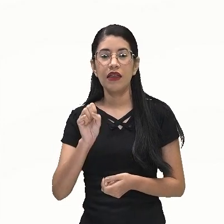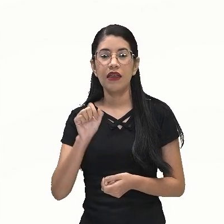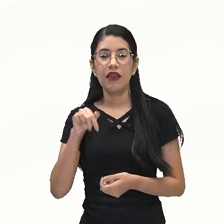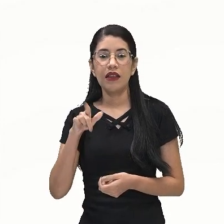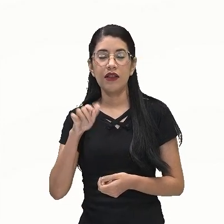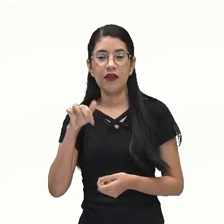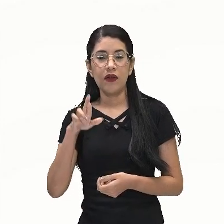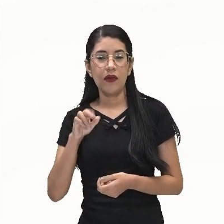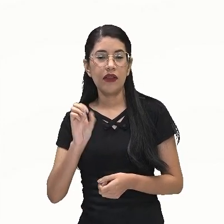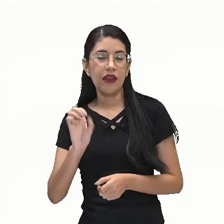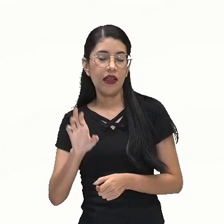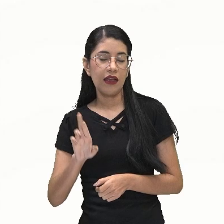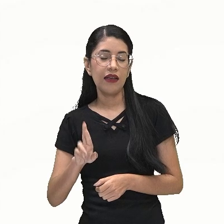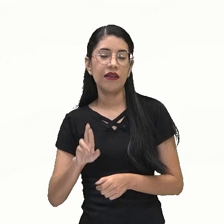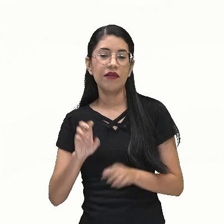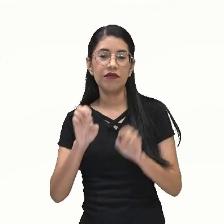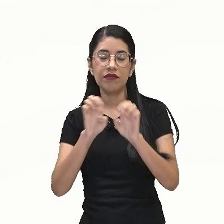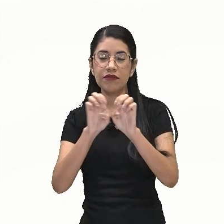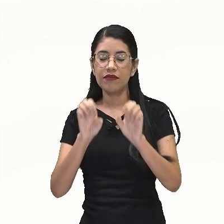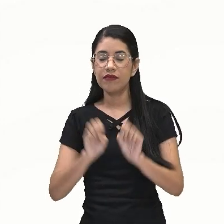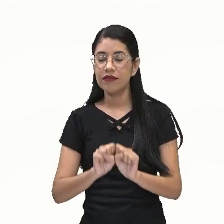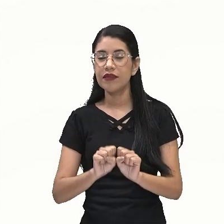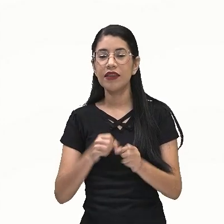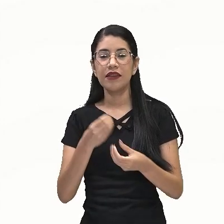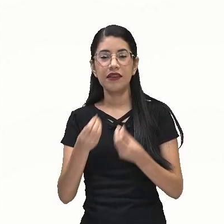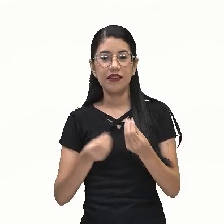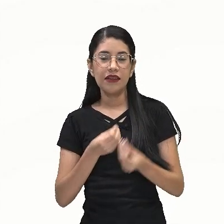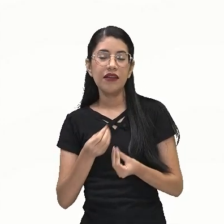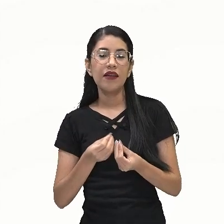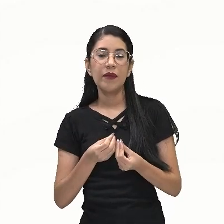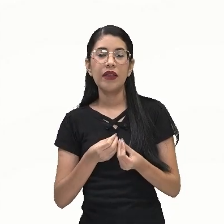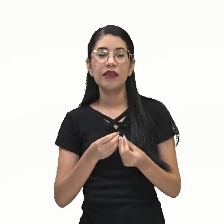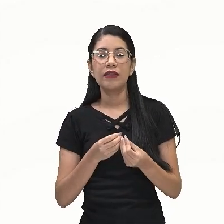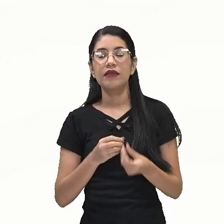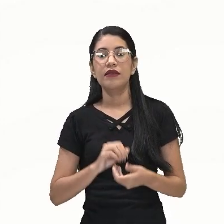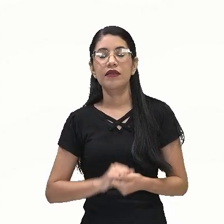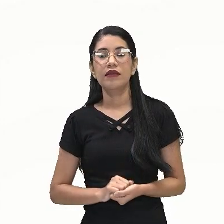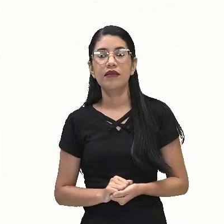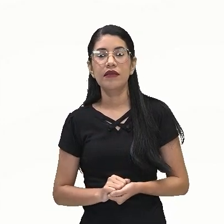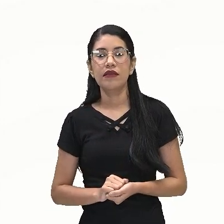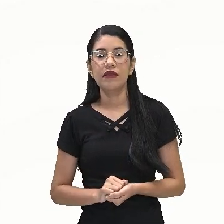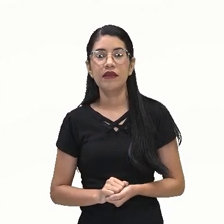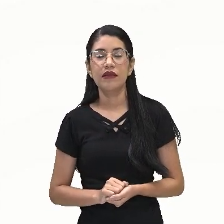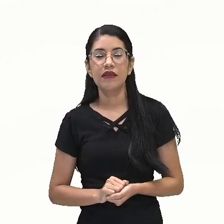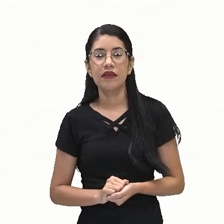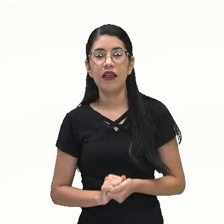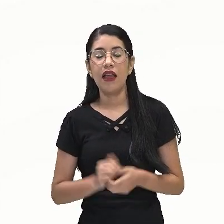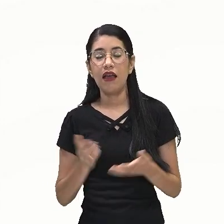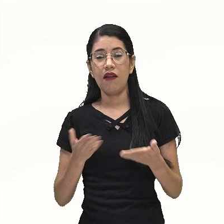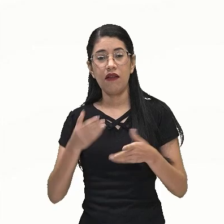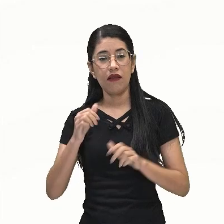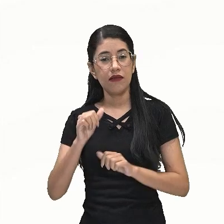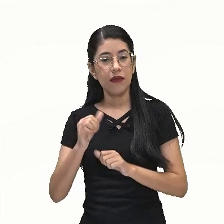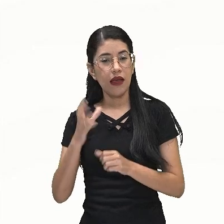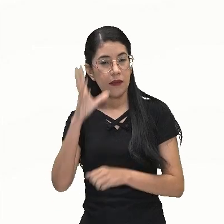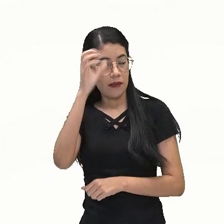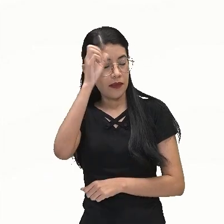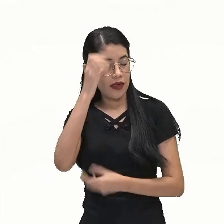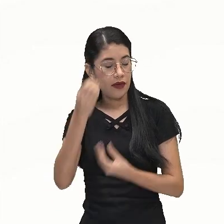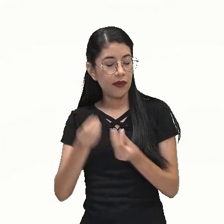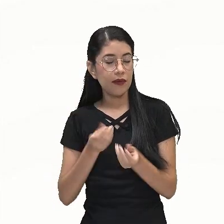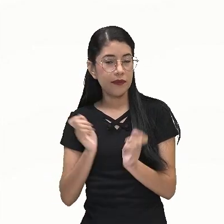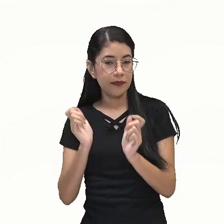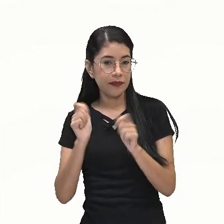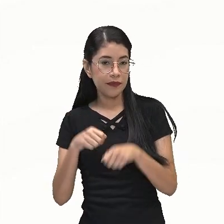do sistema, que utilizaremos no processo de escalonamento. Então, vamos aí aprender o que a gente pode fazer,